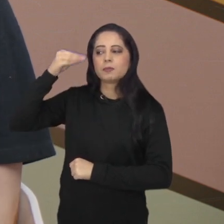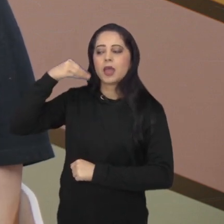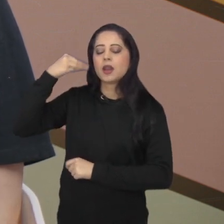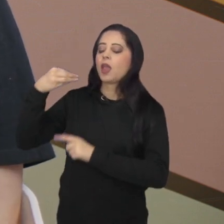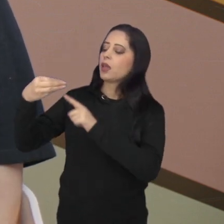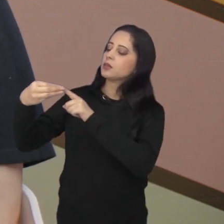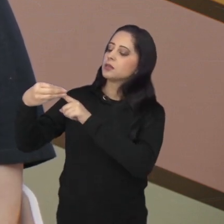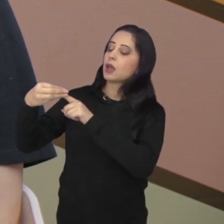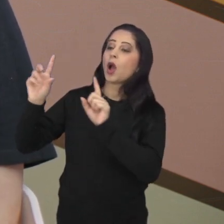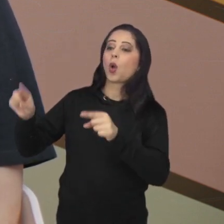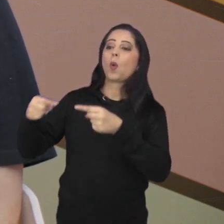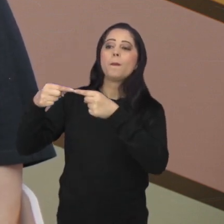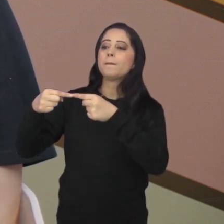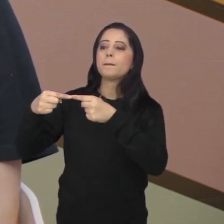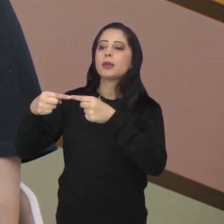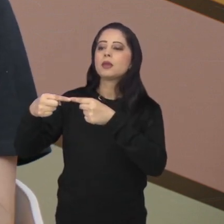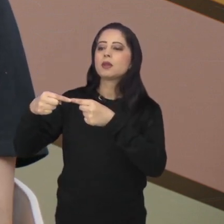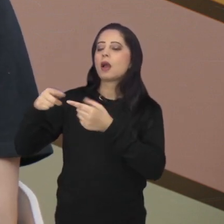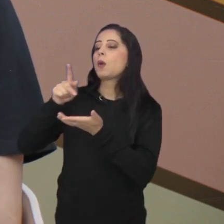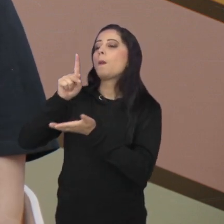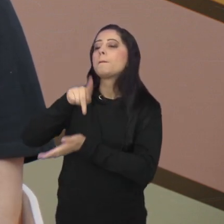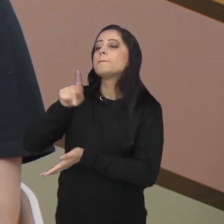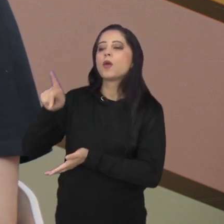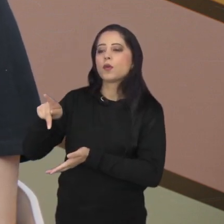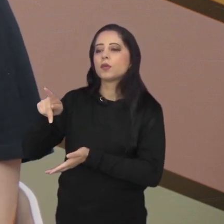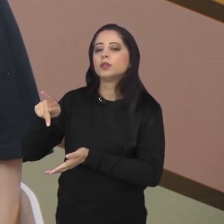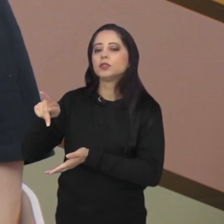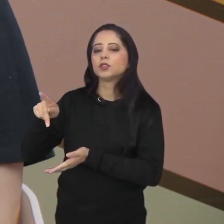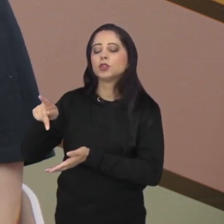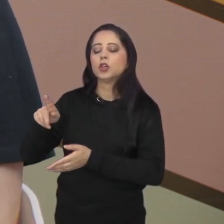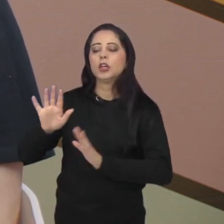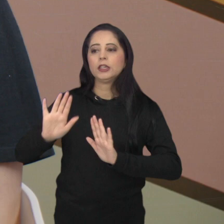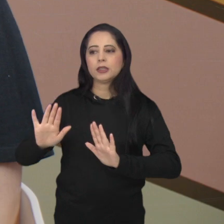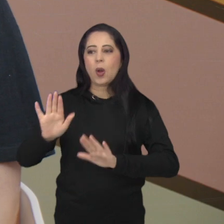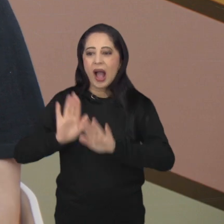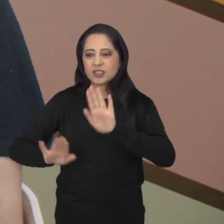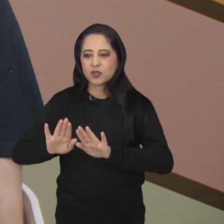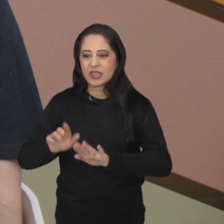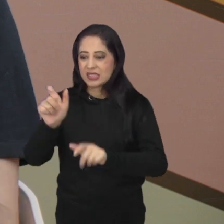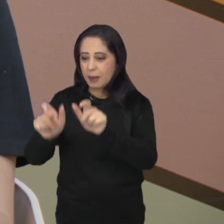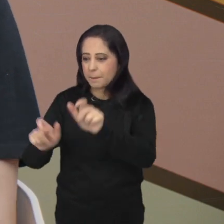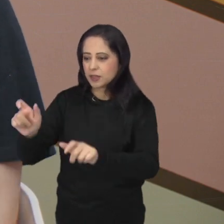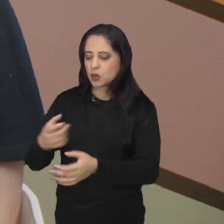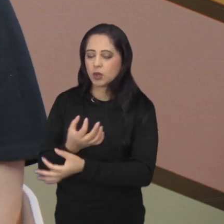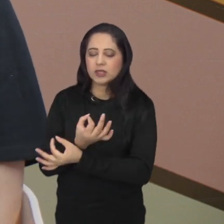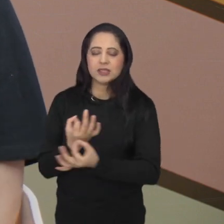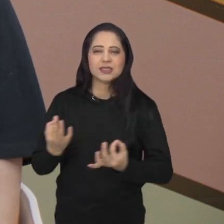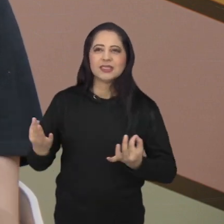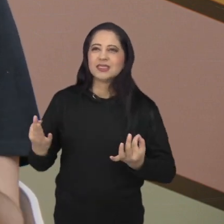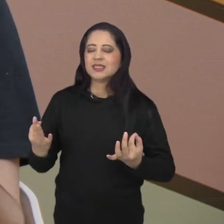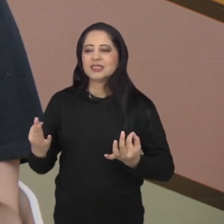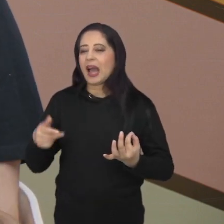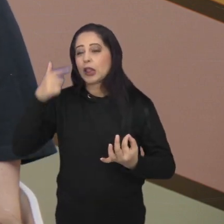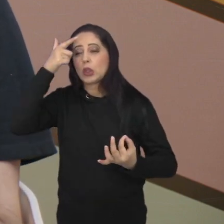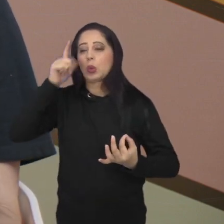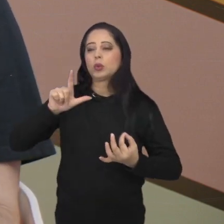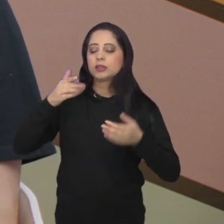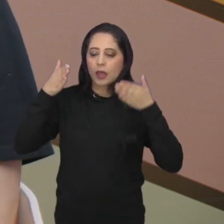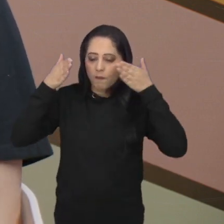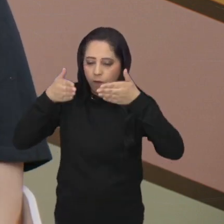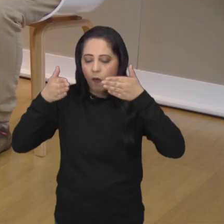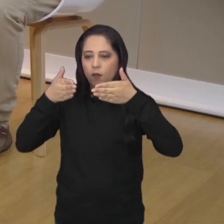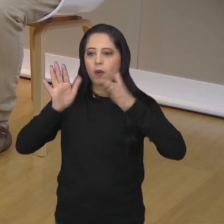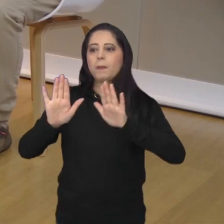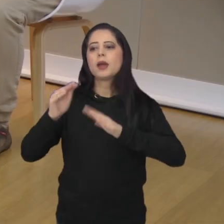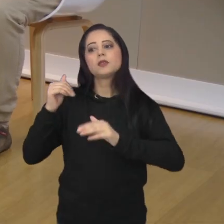própria experiência nos ensinar. Então, por mais que tenha alguma dificuldade no início, persista que a própria experiência vai